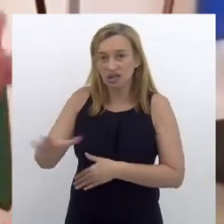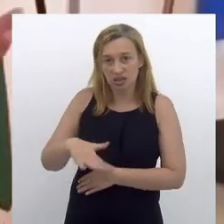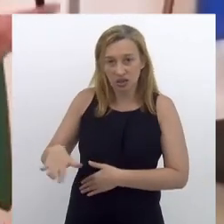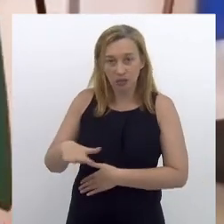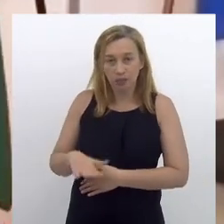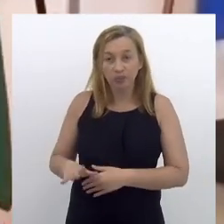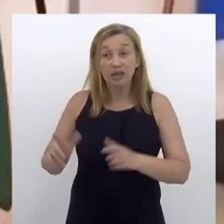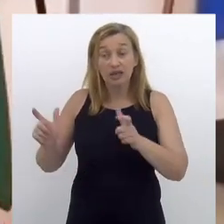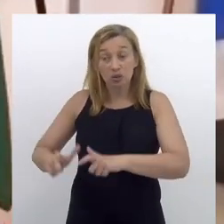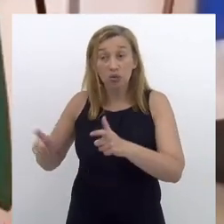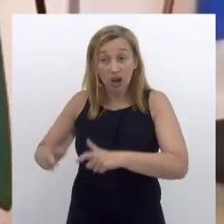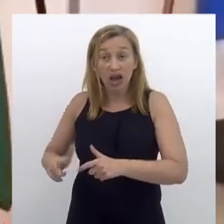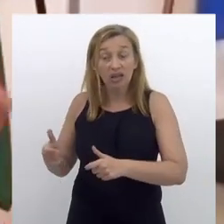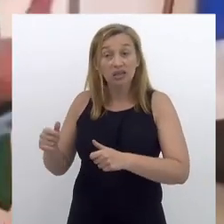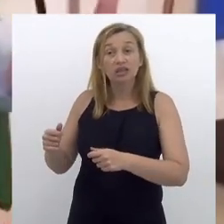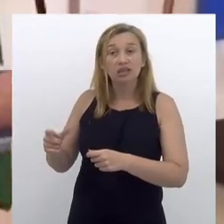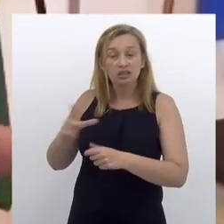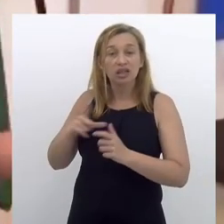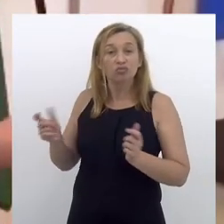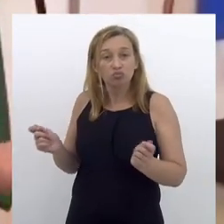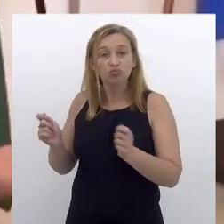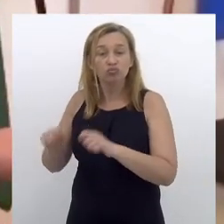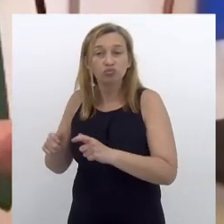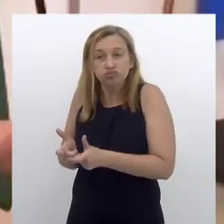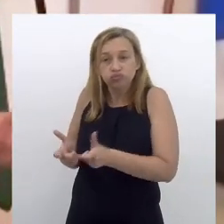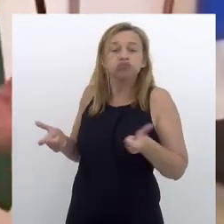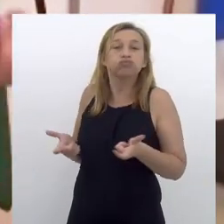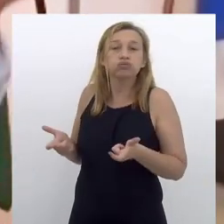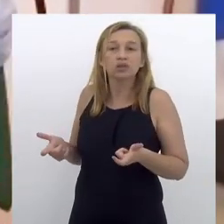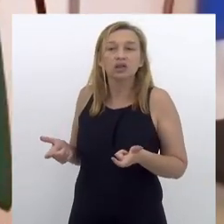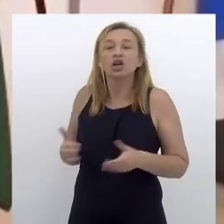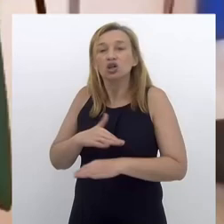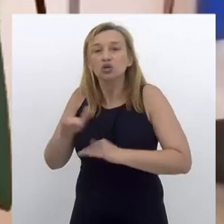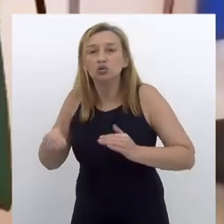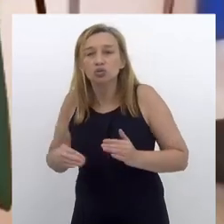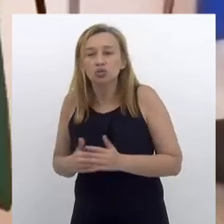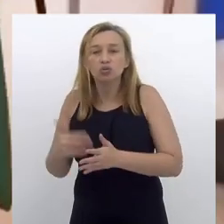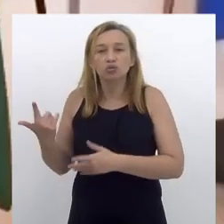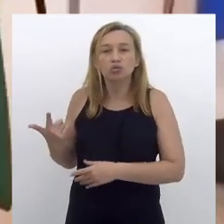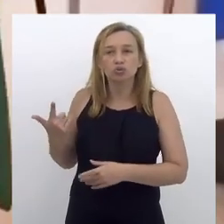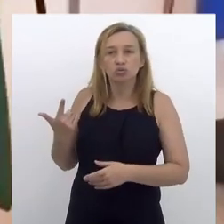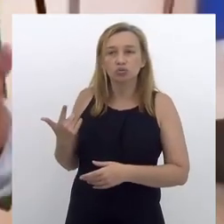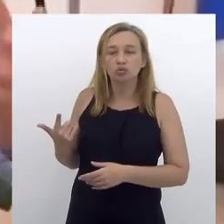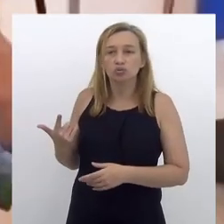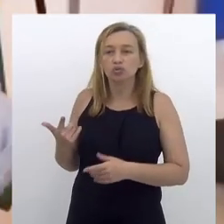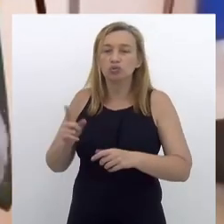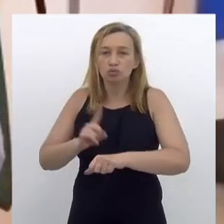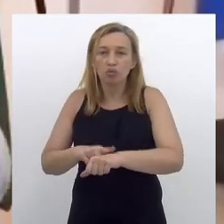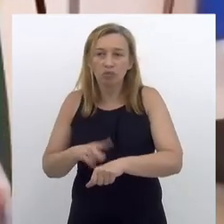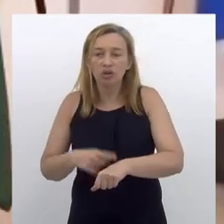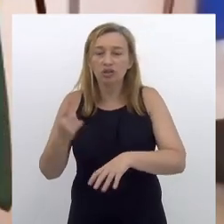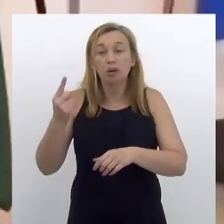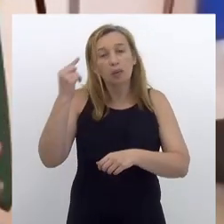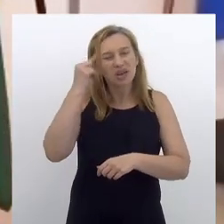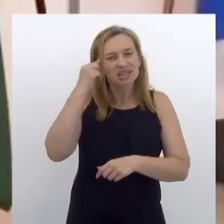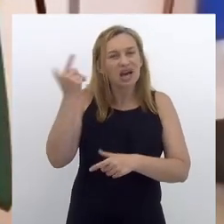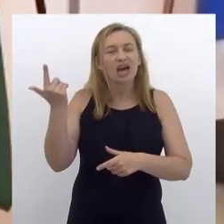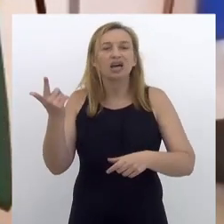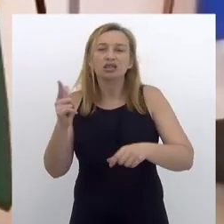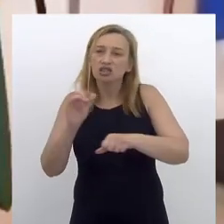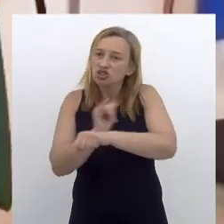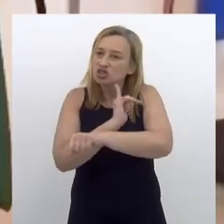ZPE. E ela, essa região, ela tem um grande porto. Então a gente tem todas as condições que devem ser pensadas